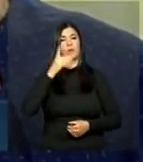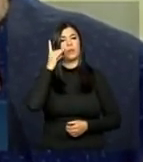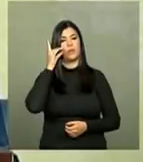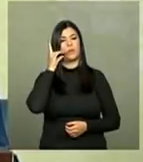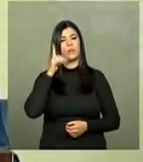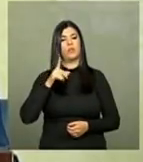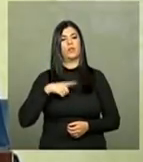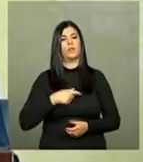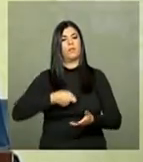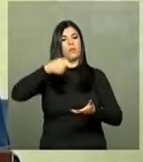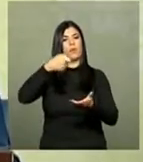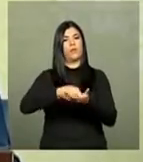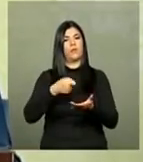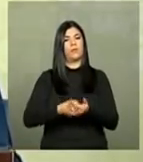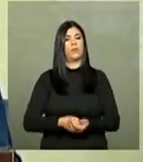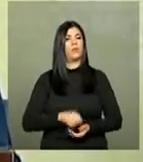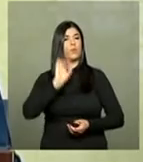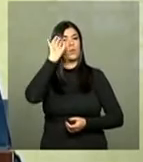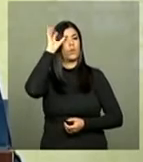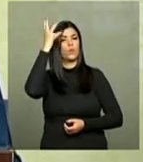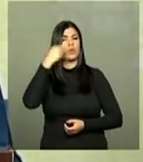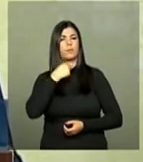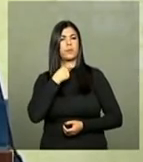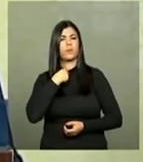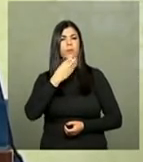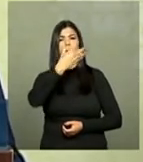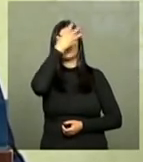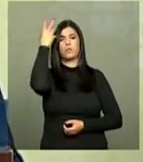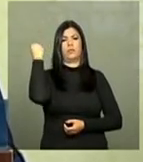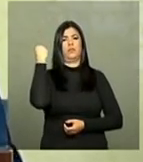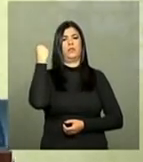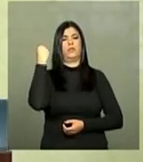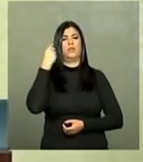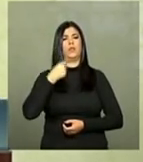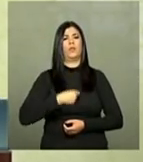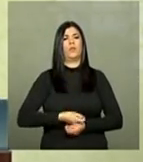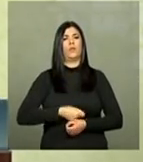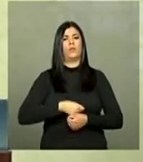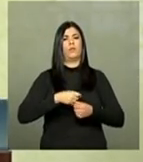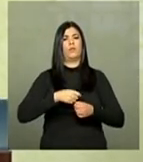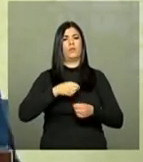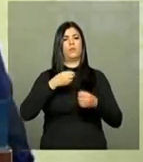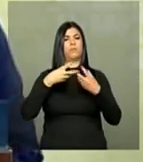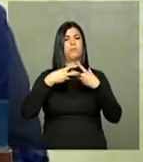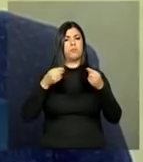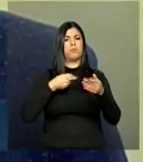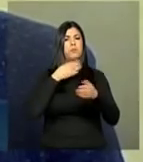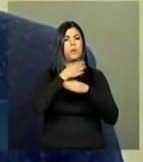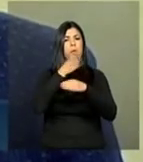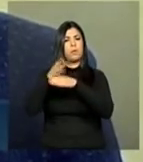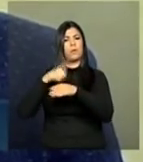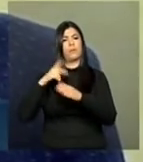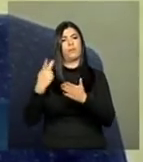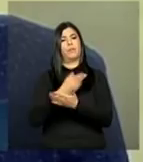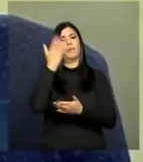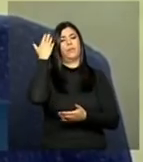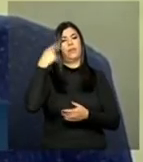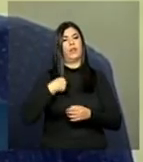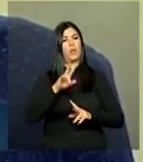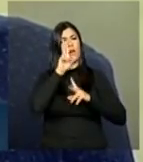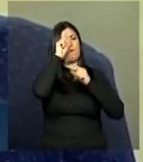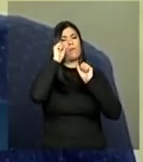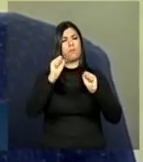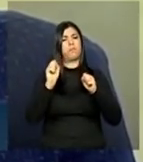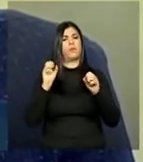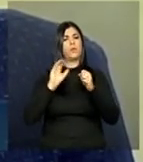russef afirmou que o tempo não foi capaz de apagar as violações ocorridas naquela época a força pode esconder a